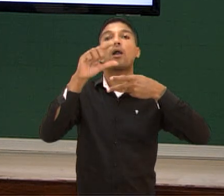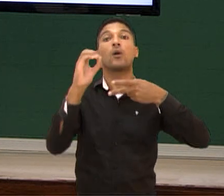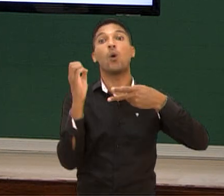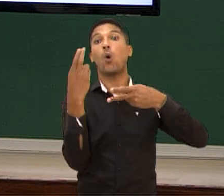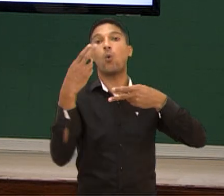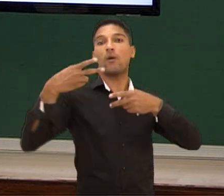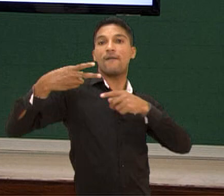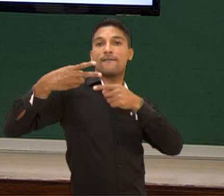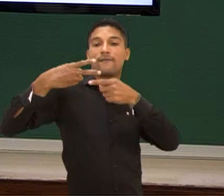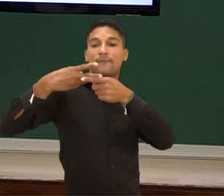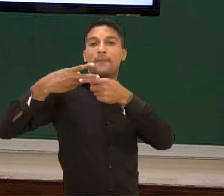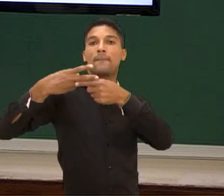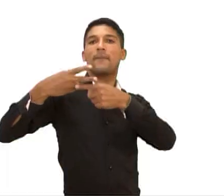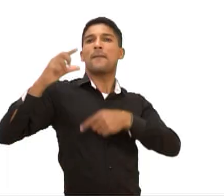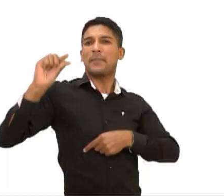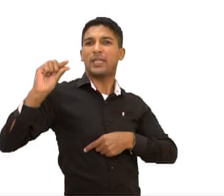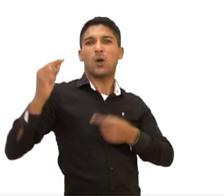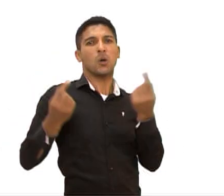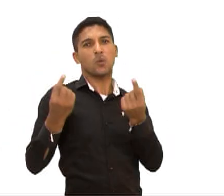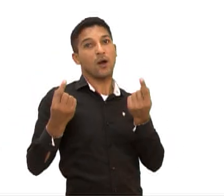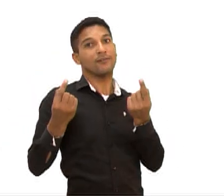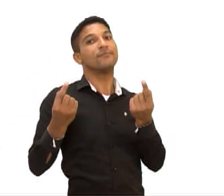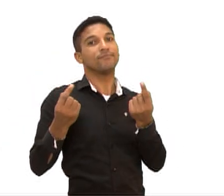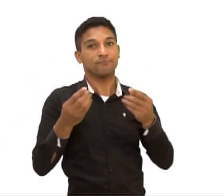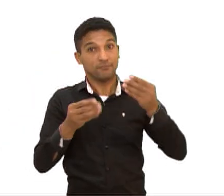1 centésimo. Tempinho para vocês.